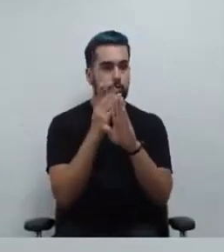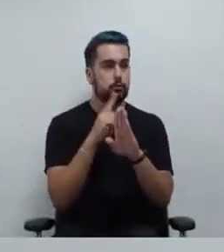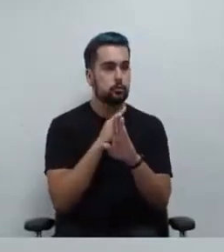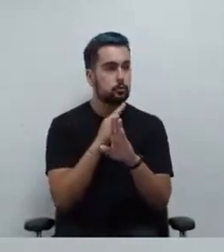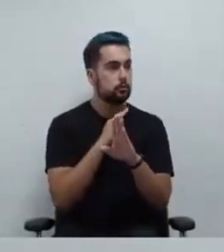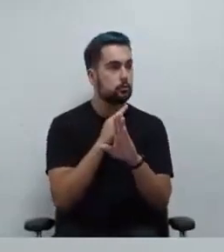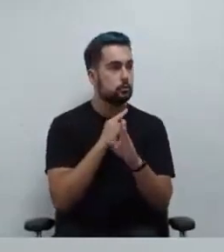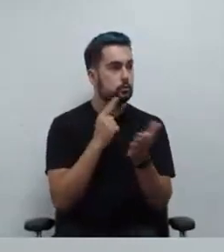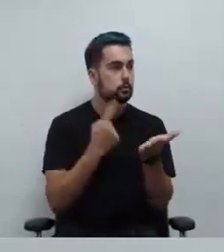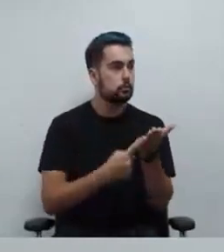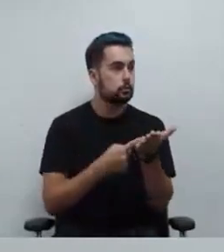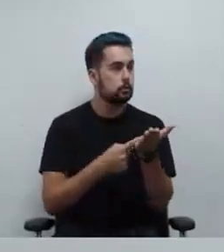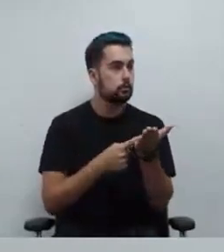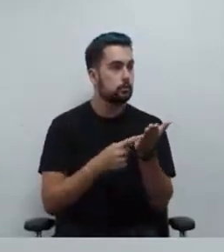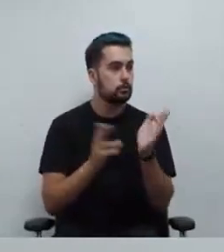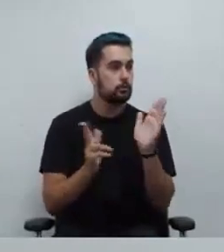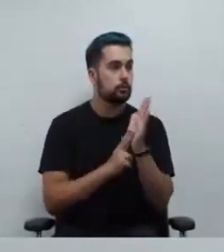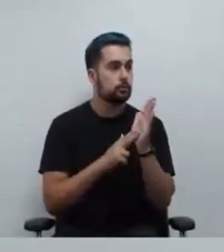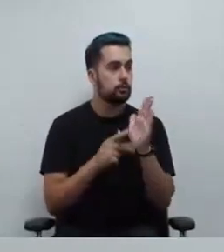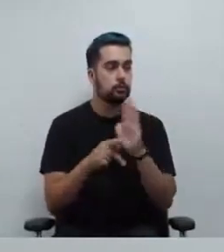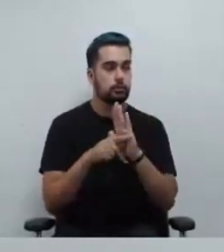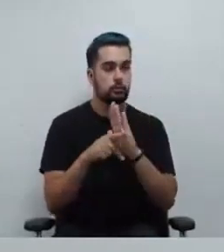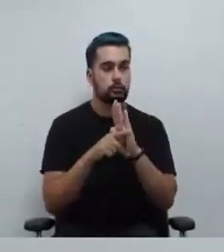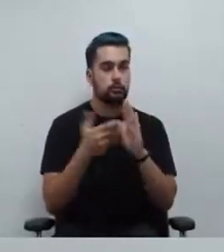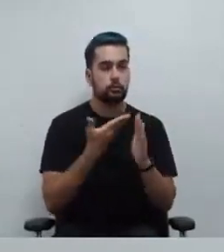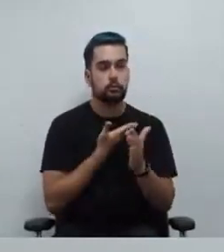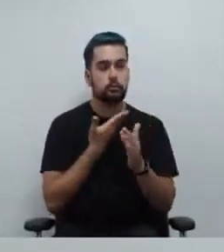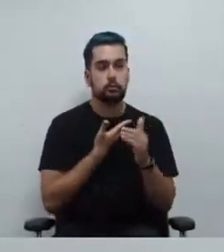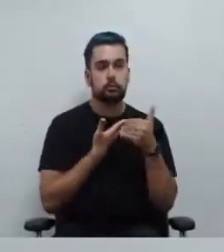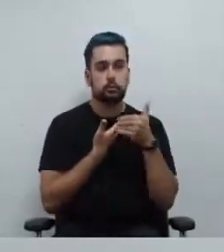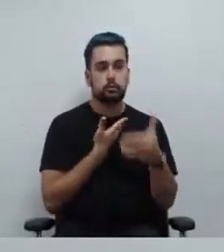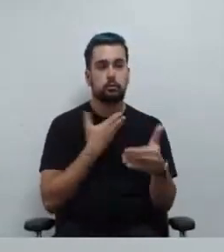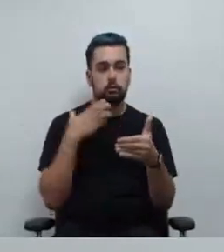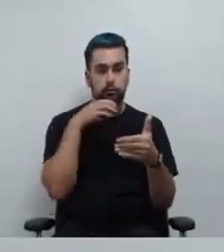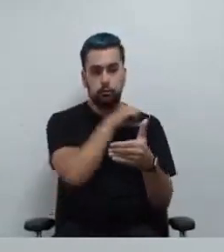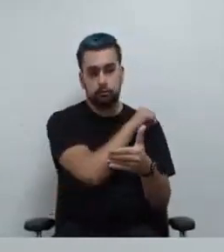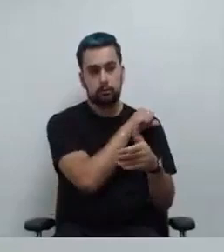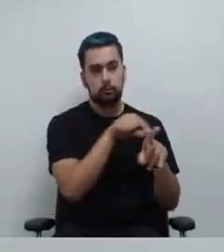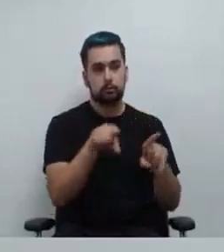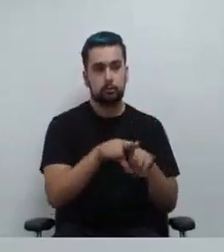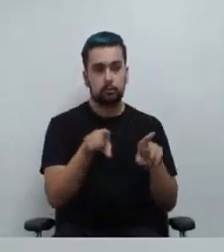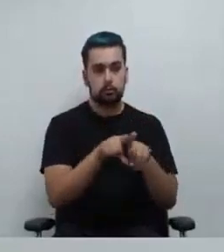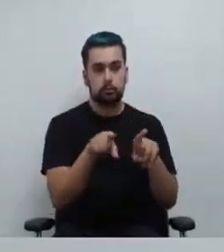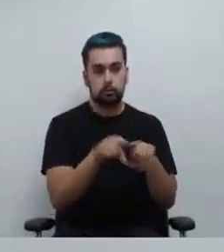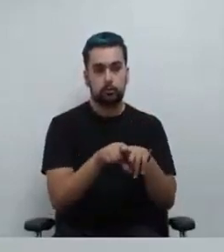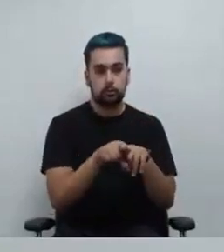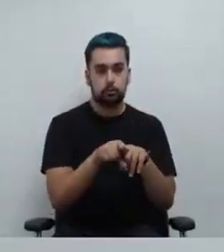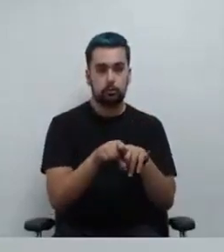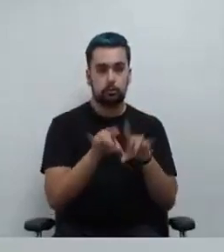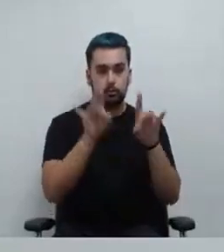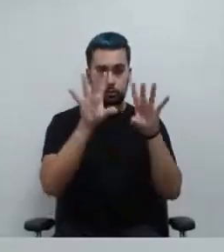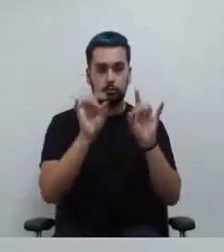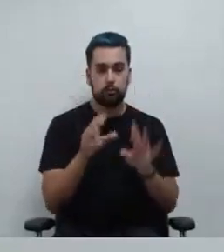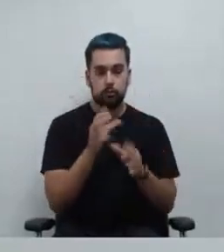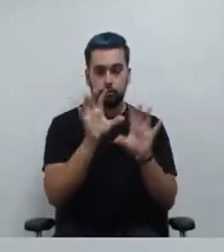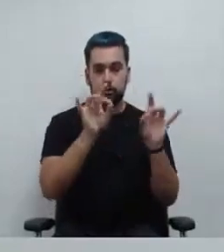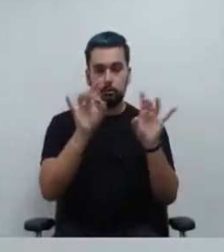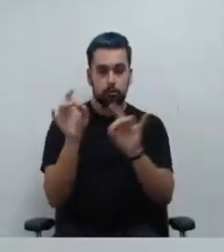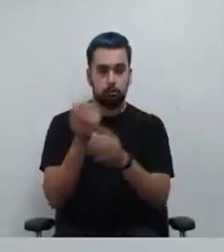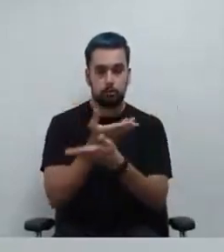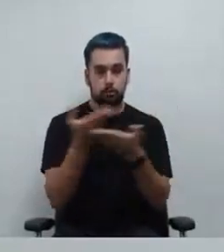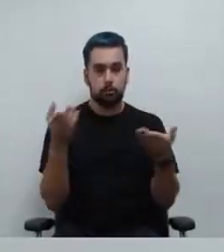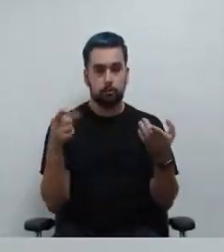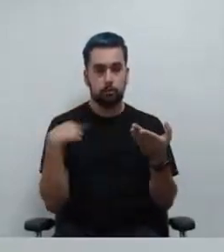encontro, na verdade, marcado com a posse dos colegas, né, e que seja breve, que seja logo, e que seja especial para cada um de vocês e de